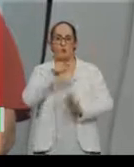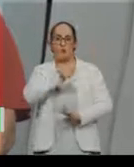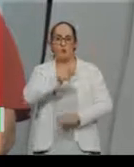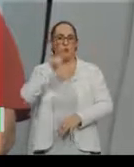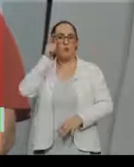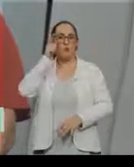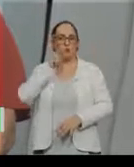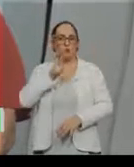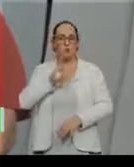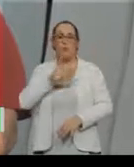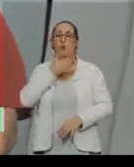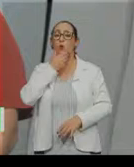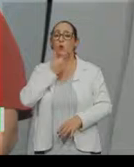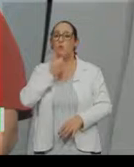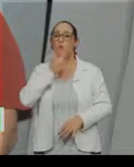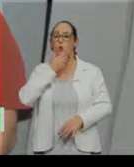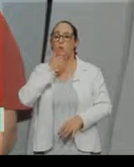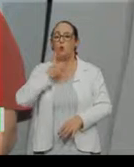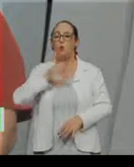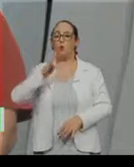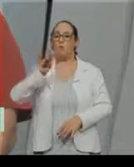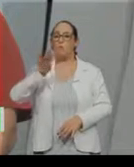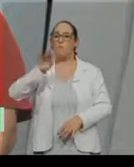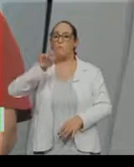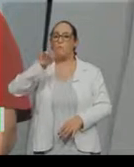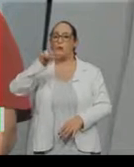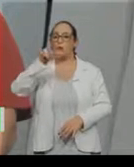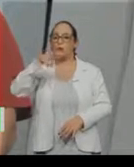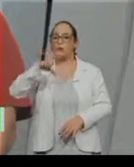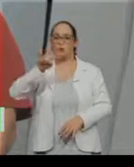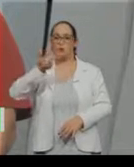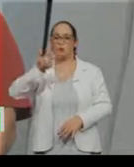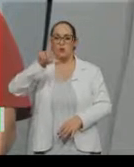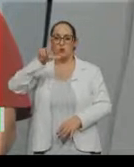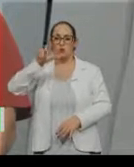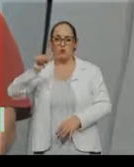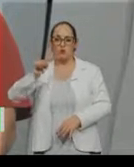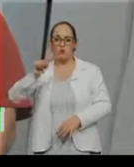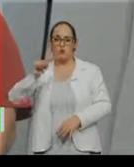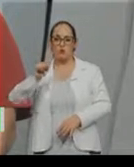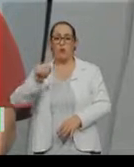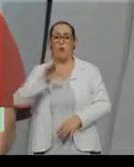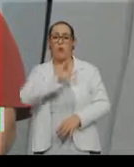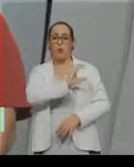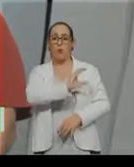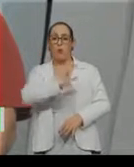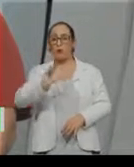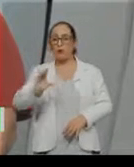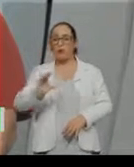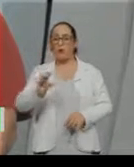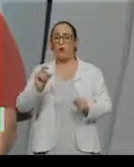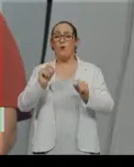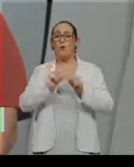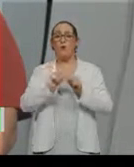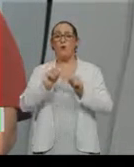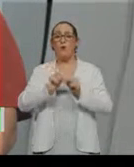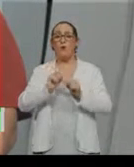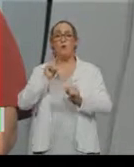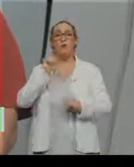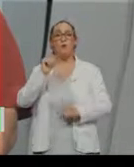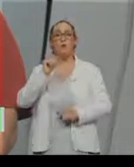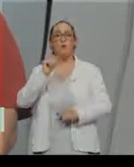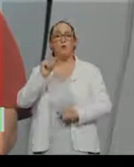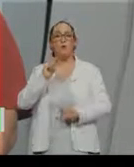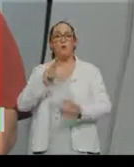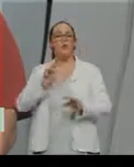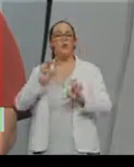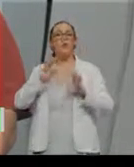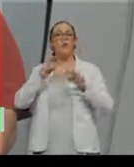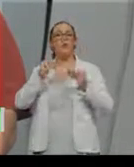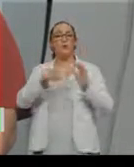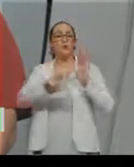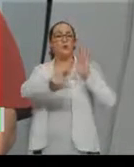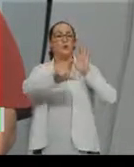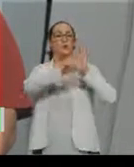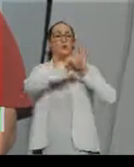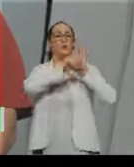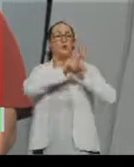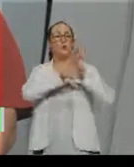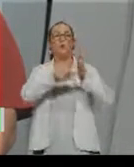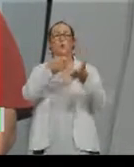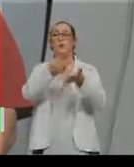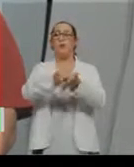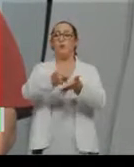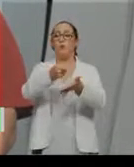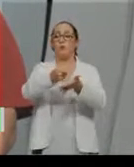João Goulart, então governador do Rio Grande do Sul, vai lançar uma campanha para que se cumpra a lei. Qual é a lei?